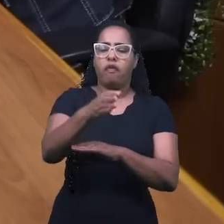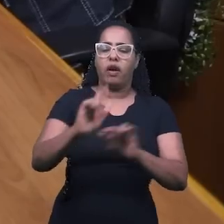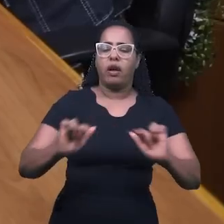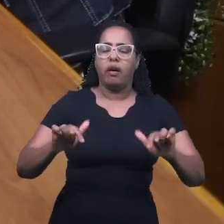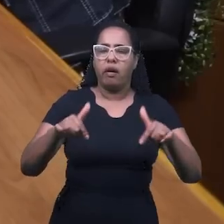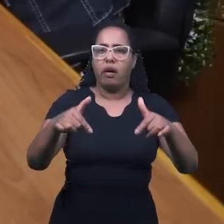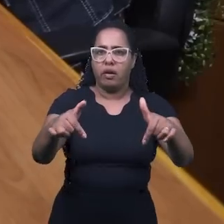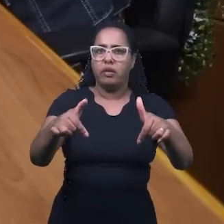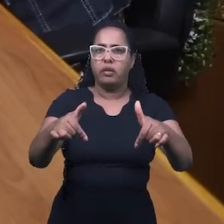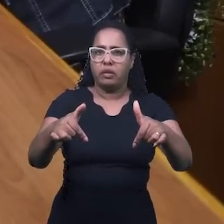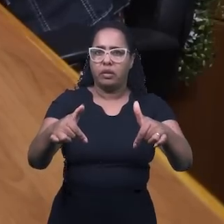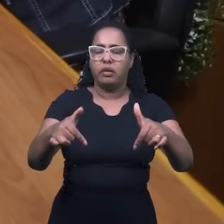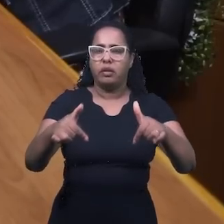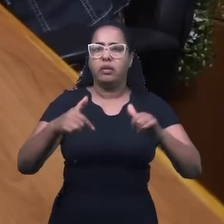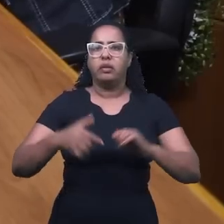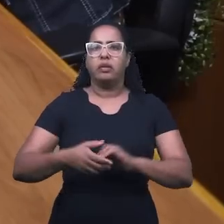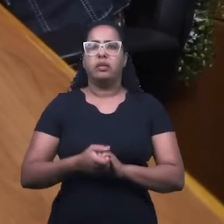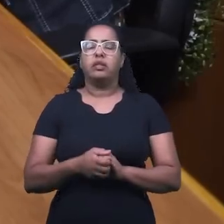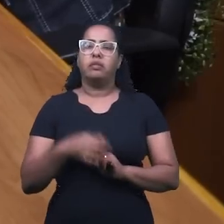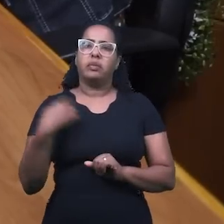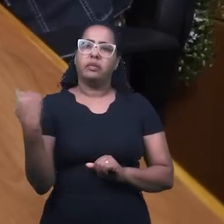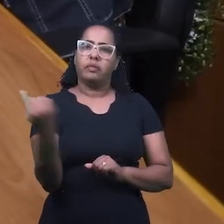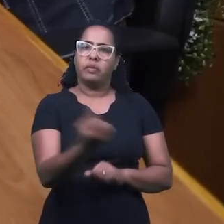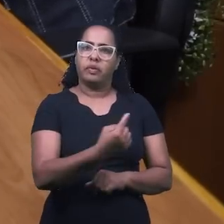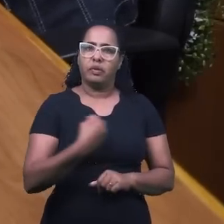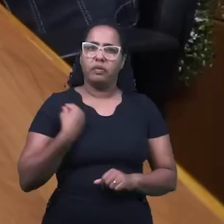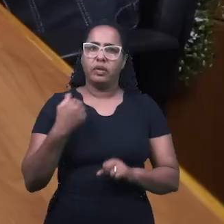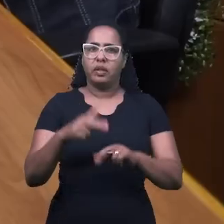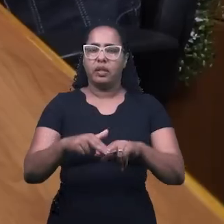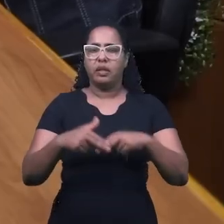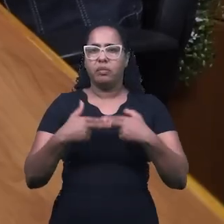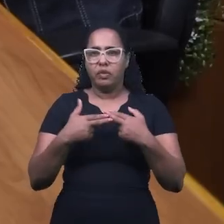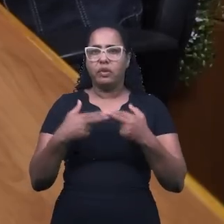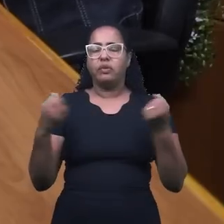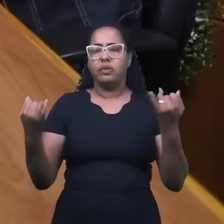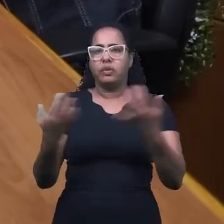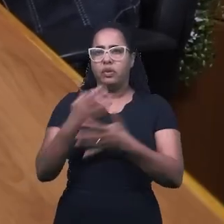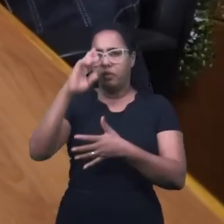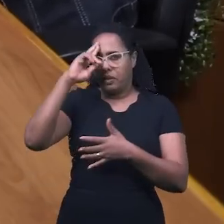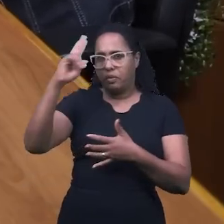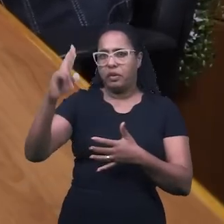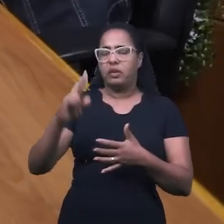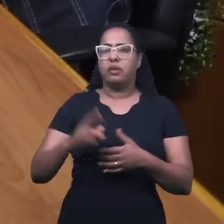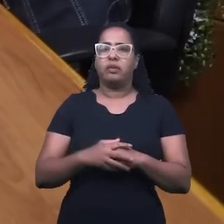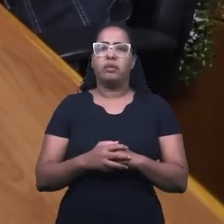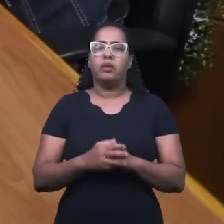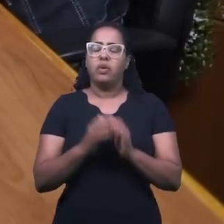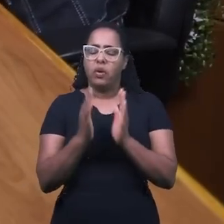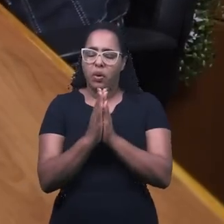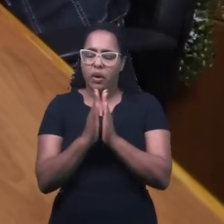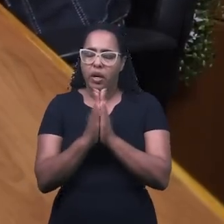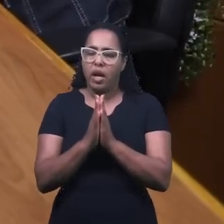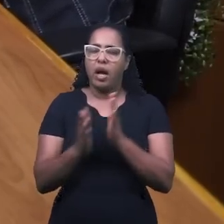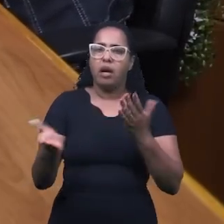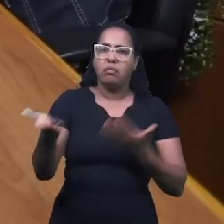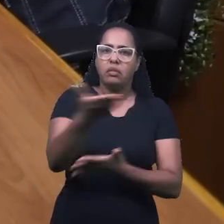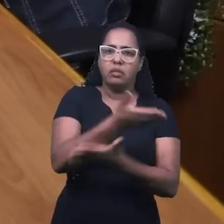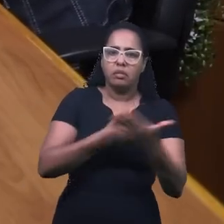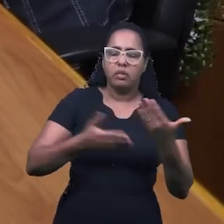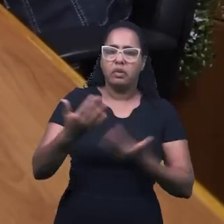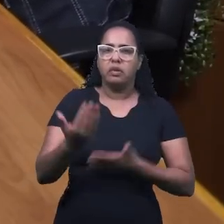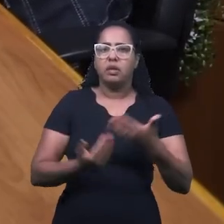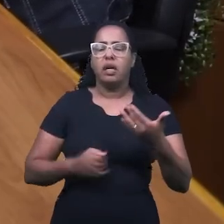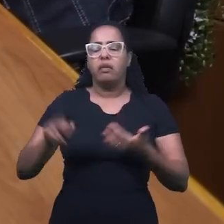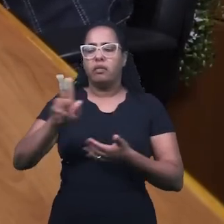entra, opera e isso para nós é motivo de nós orarmos, né? Sim, orar pelos lógico.